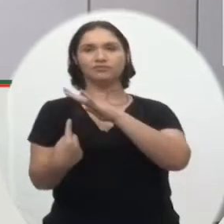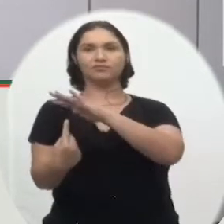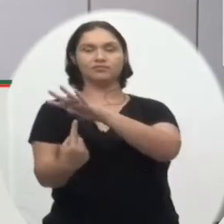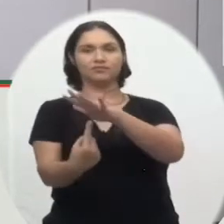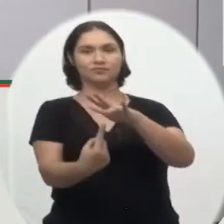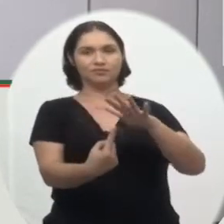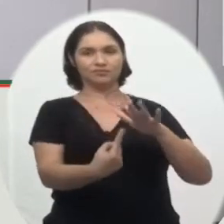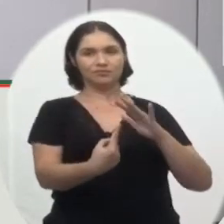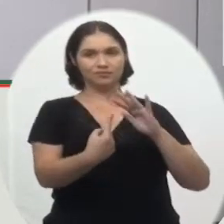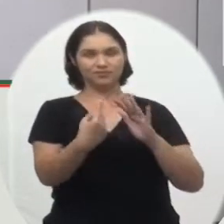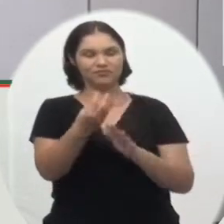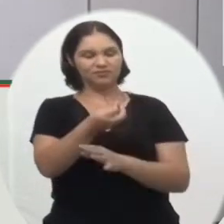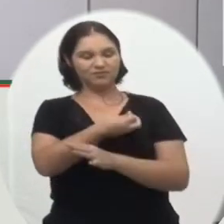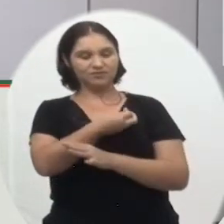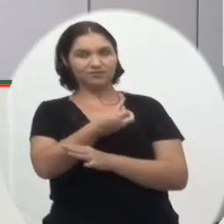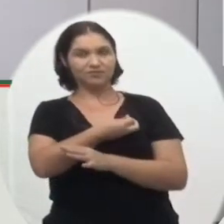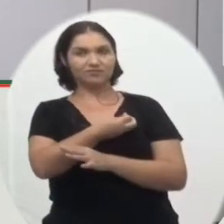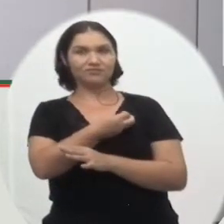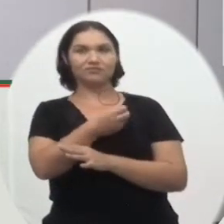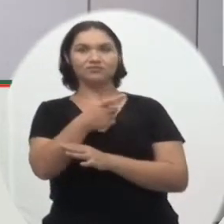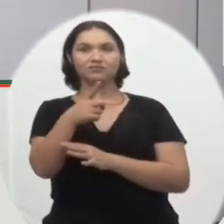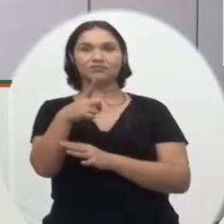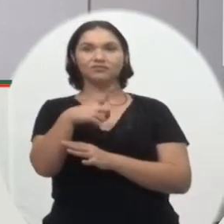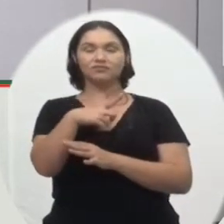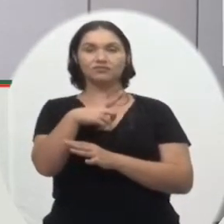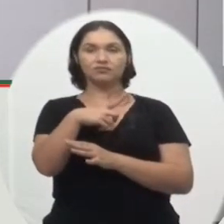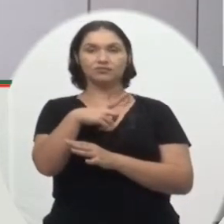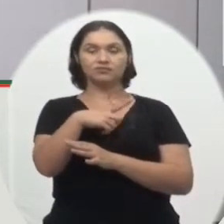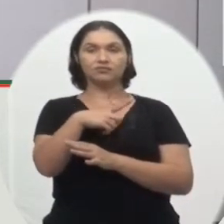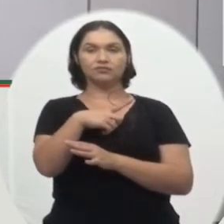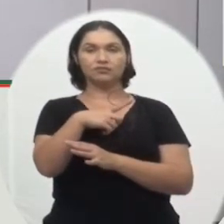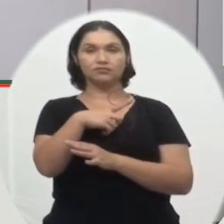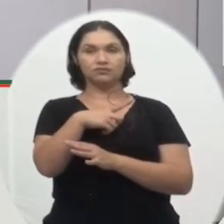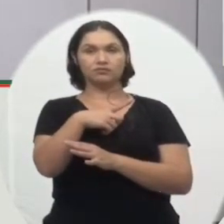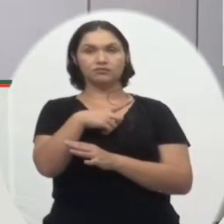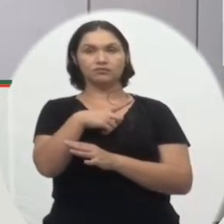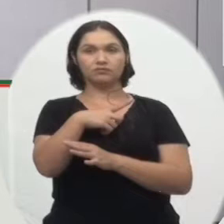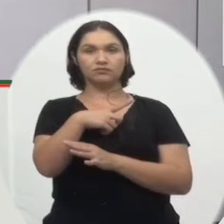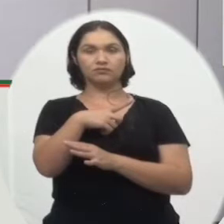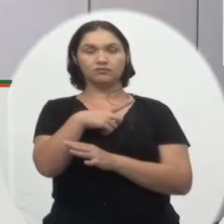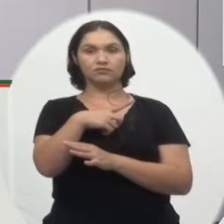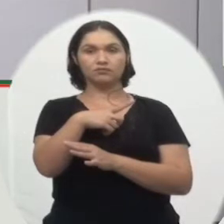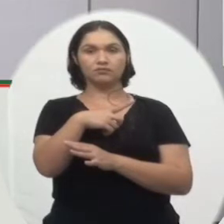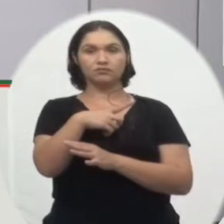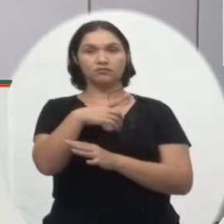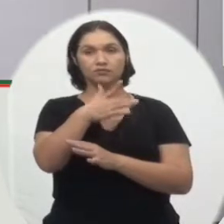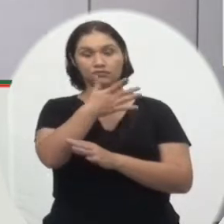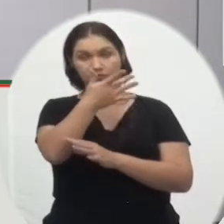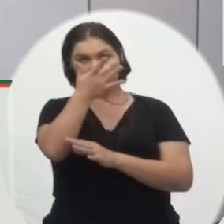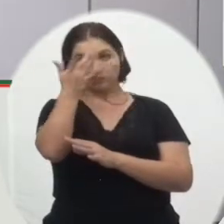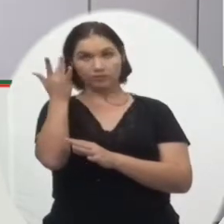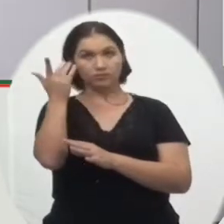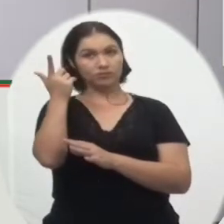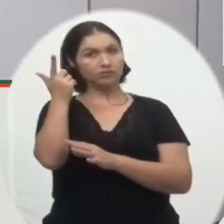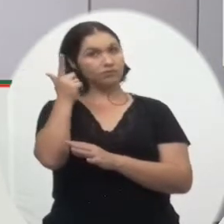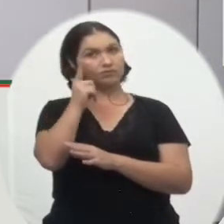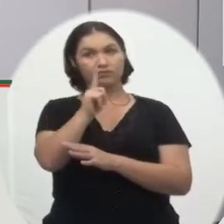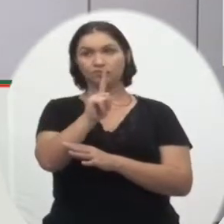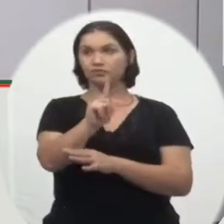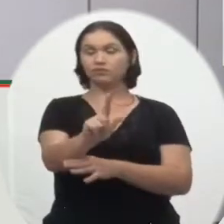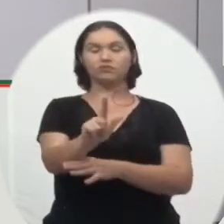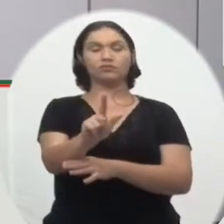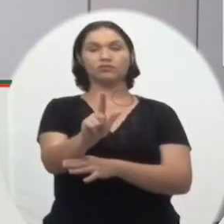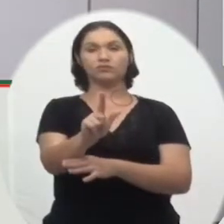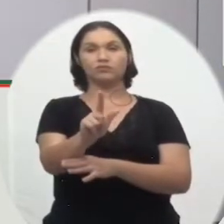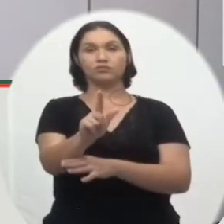vida, e nós temos muitos abnegados em Criciúma que estavam com dificuldades na criação desse tipo de abelha que não traz qualquer